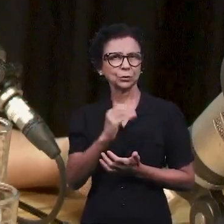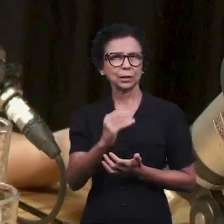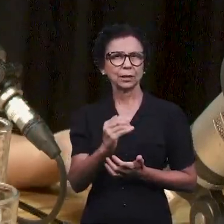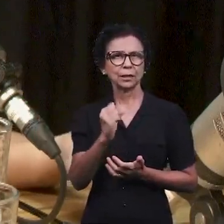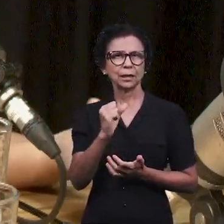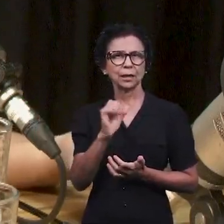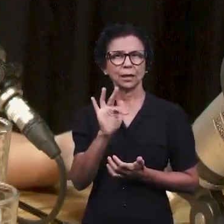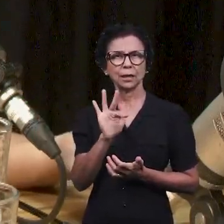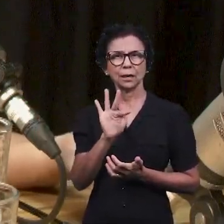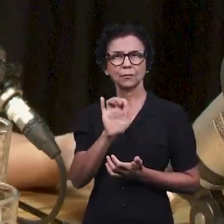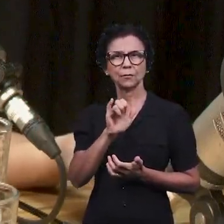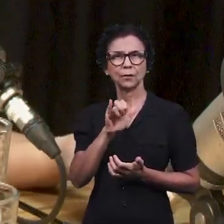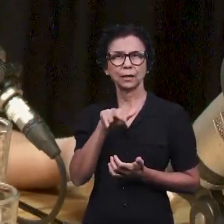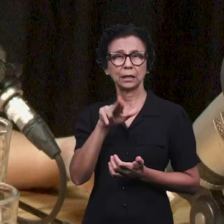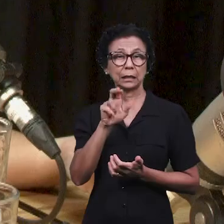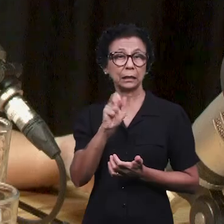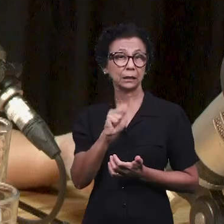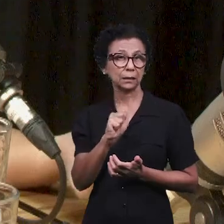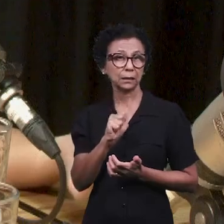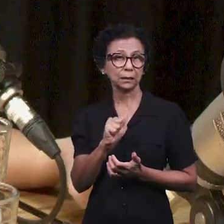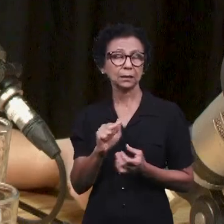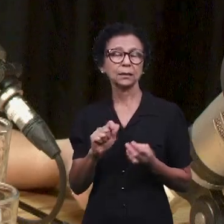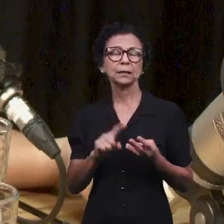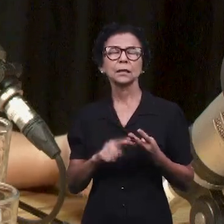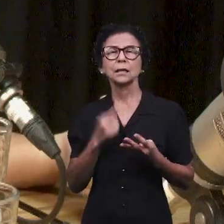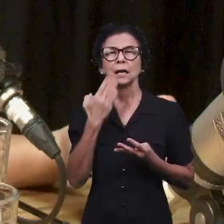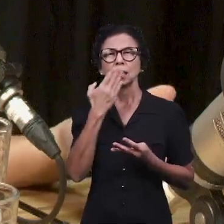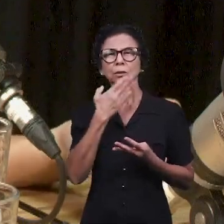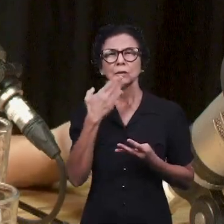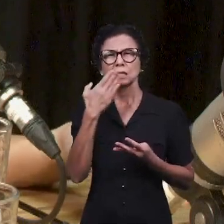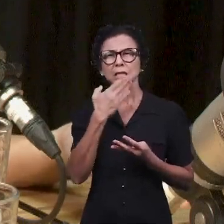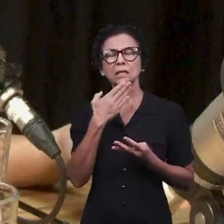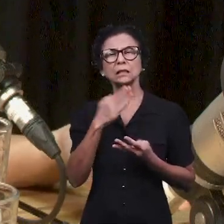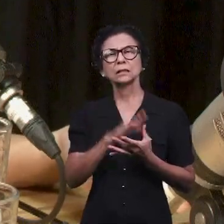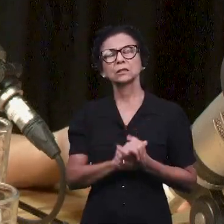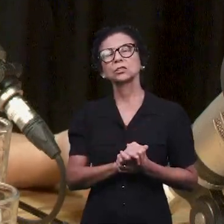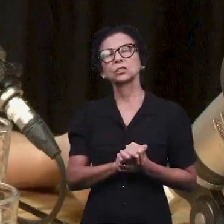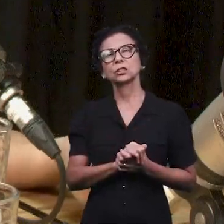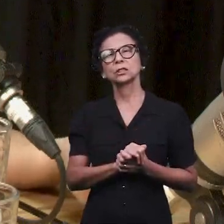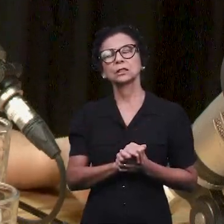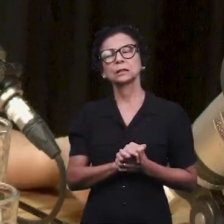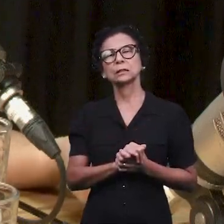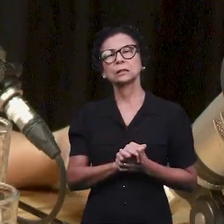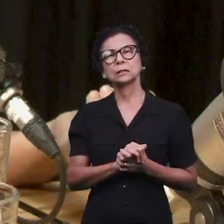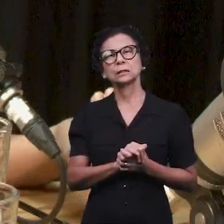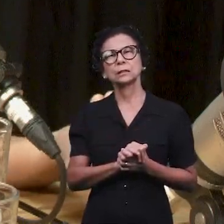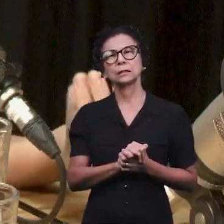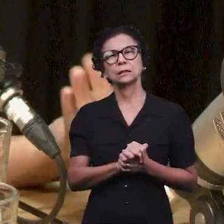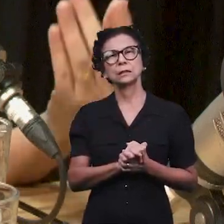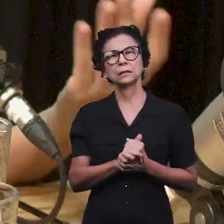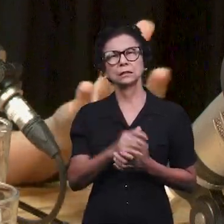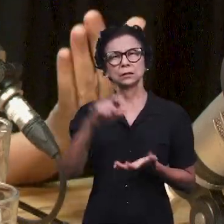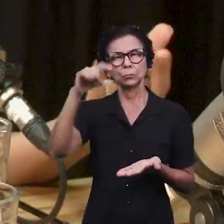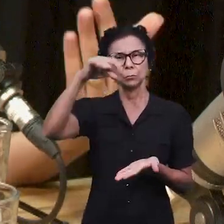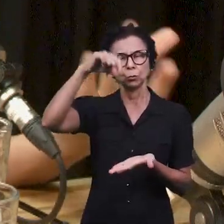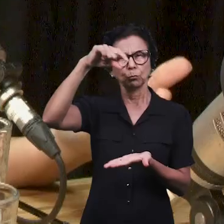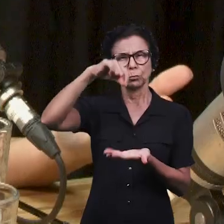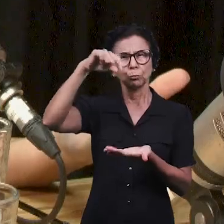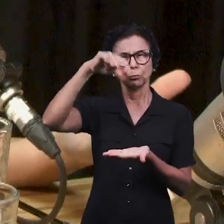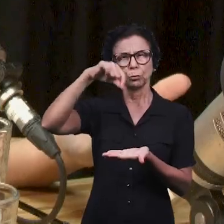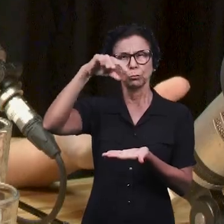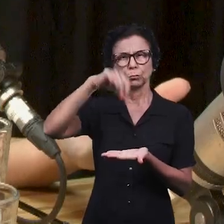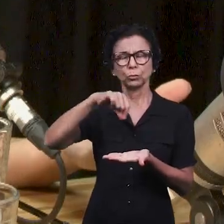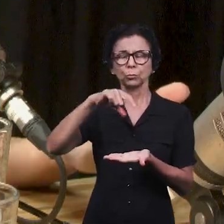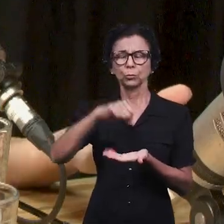também são, nesse caso, adoçantes artificiais. Então, são vários alimentos aí que a